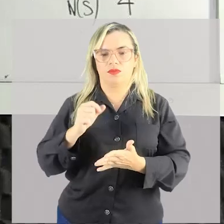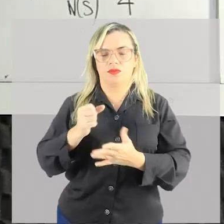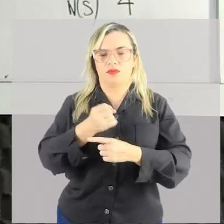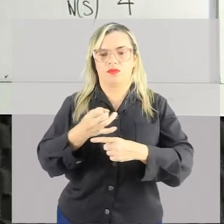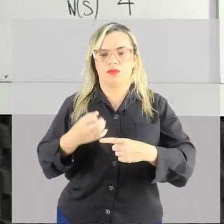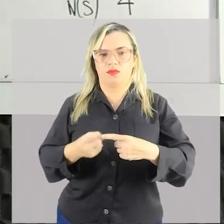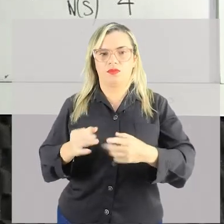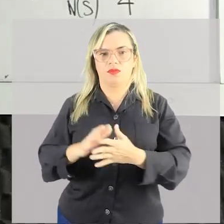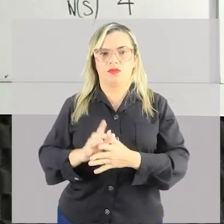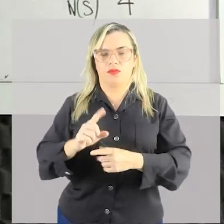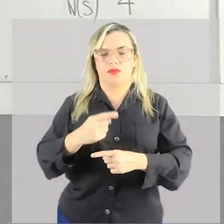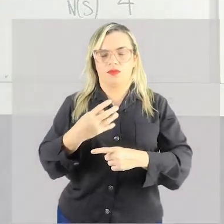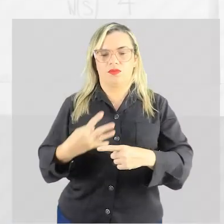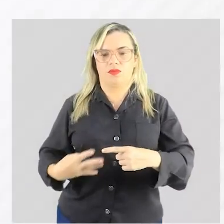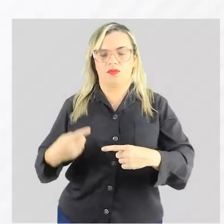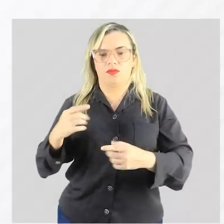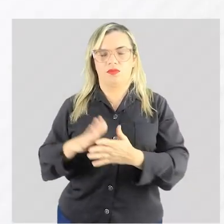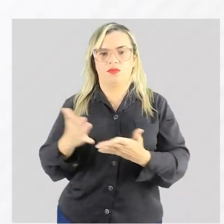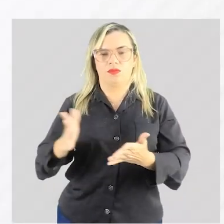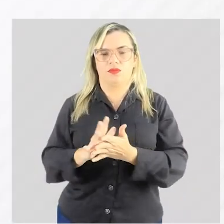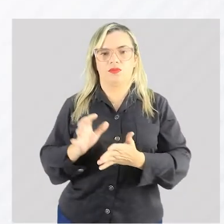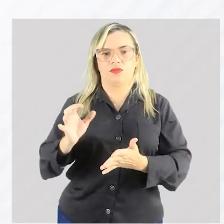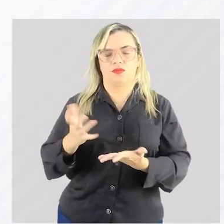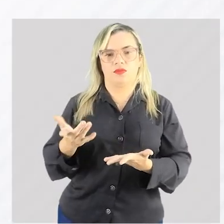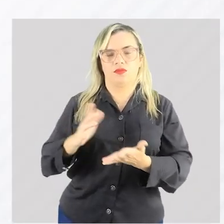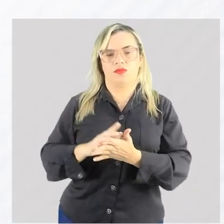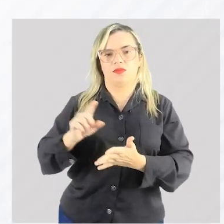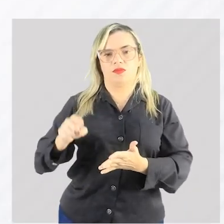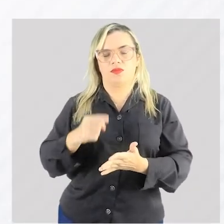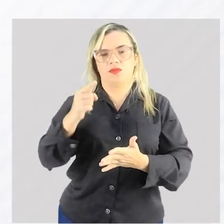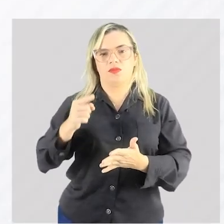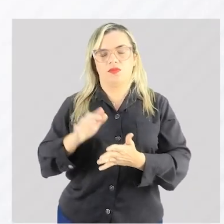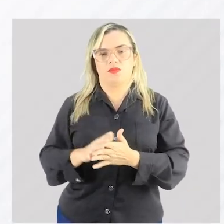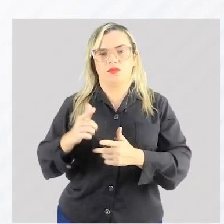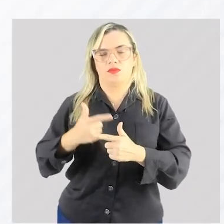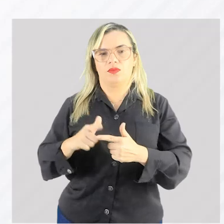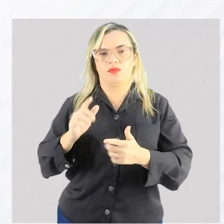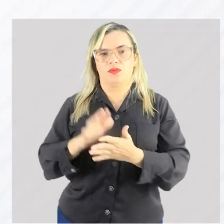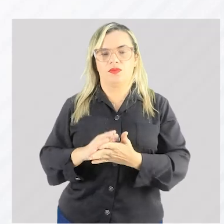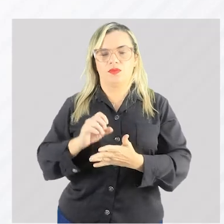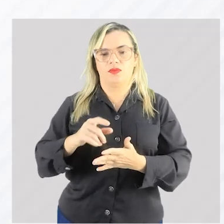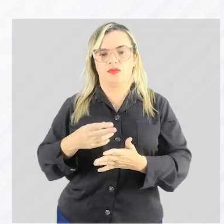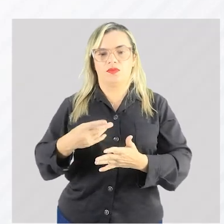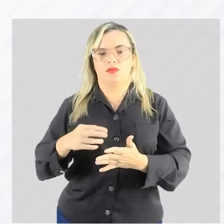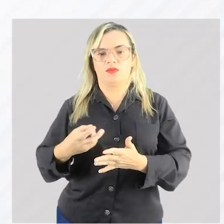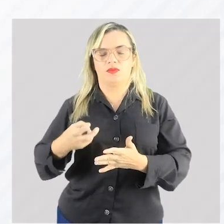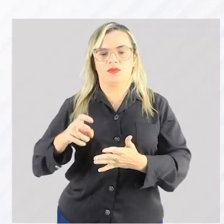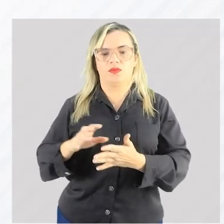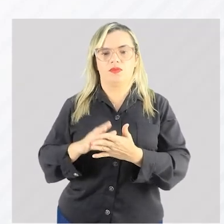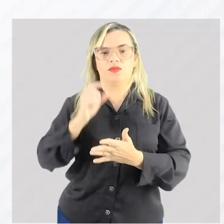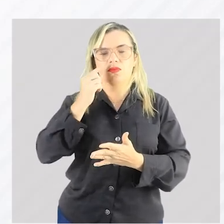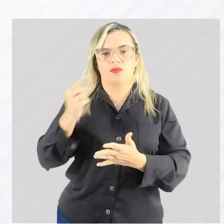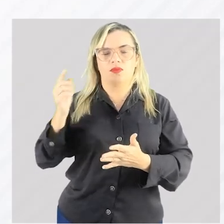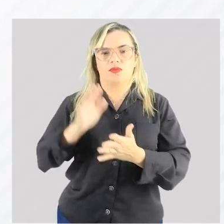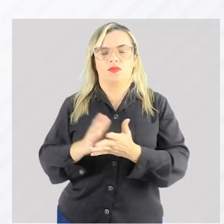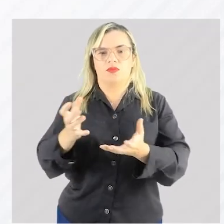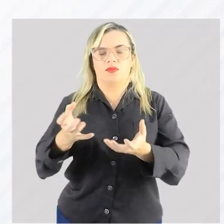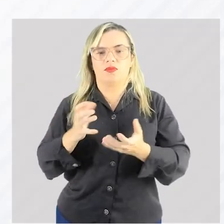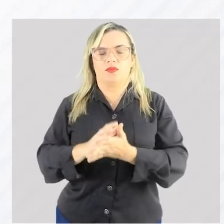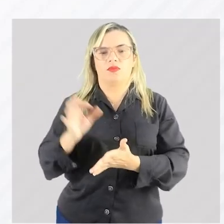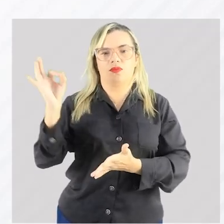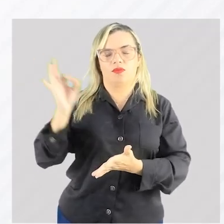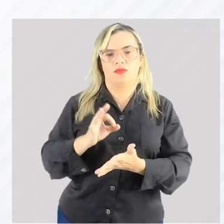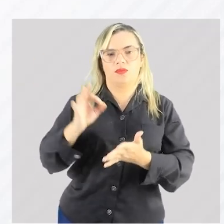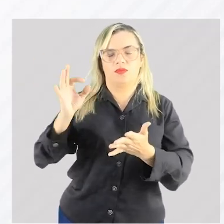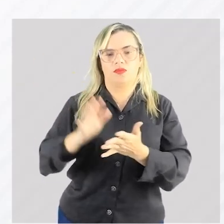para quatro se tiver em decimal você divide 1 4 025 se você quiser transformar